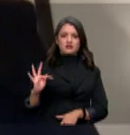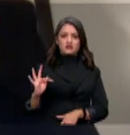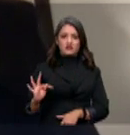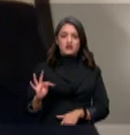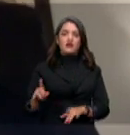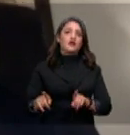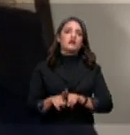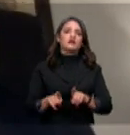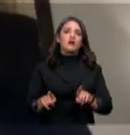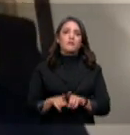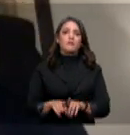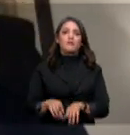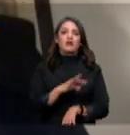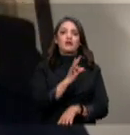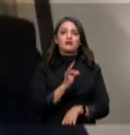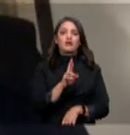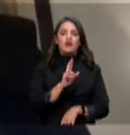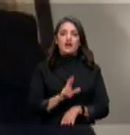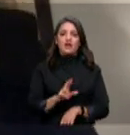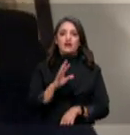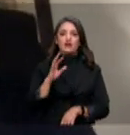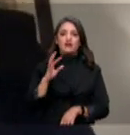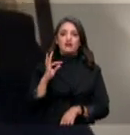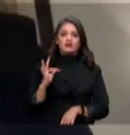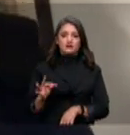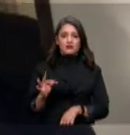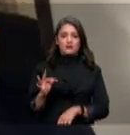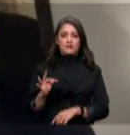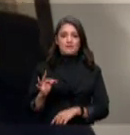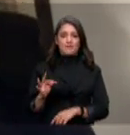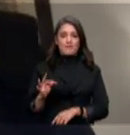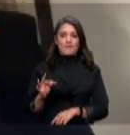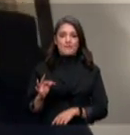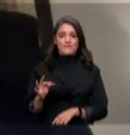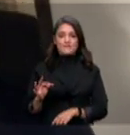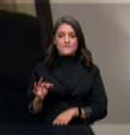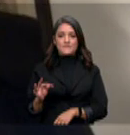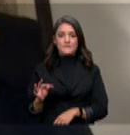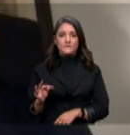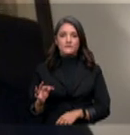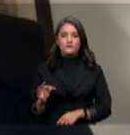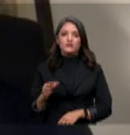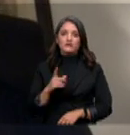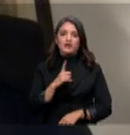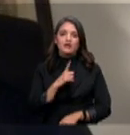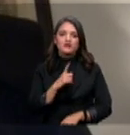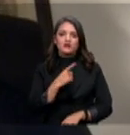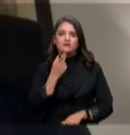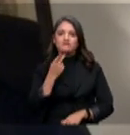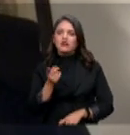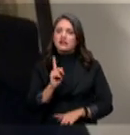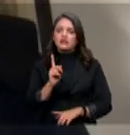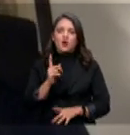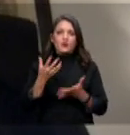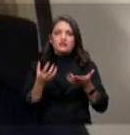dos tribunais regionais respectivos, que têm declarado inválidos dispositivos